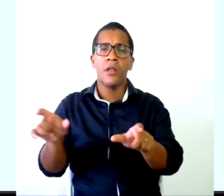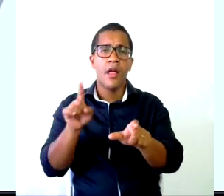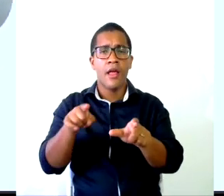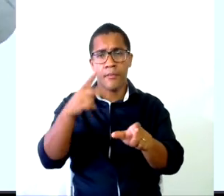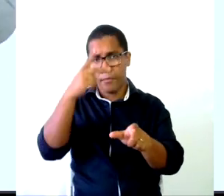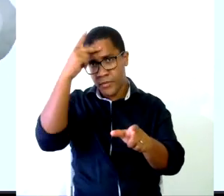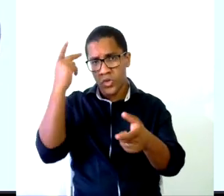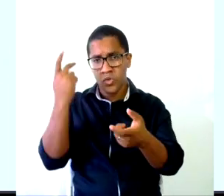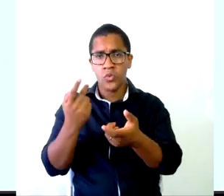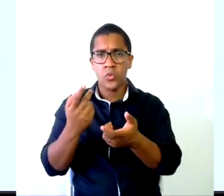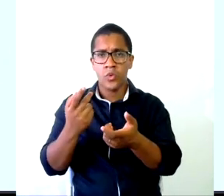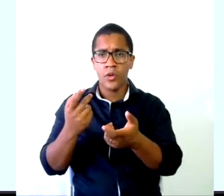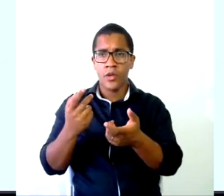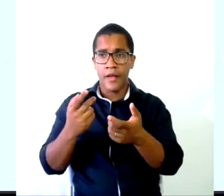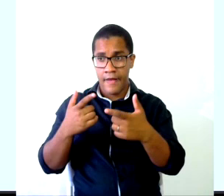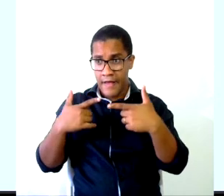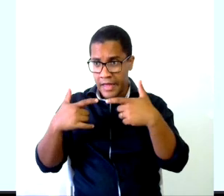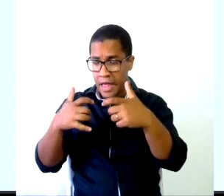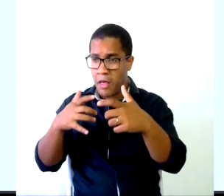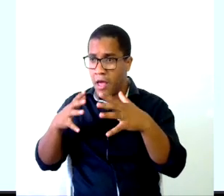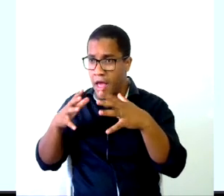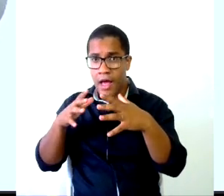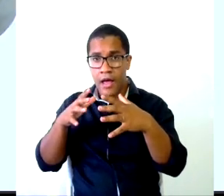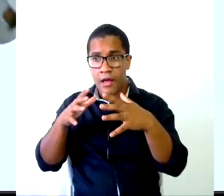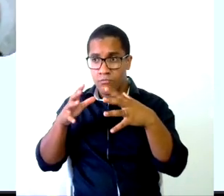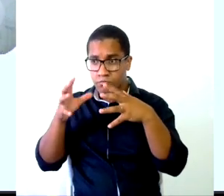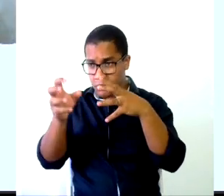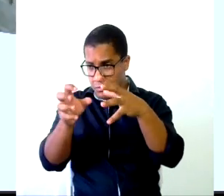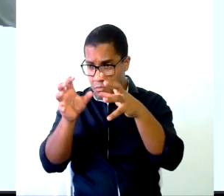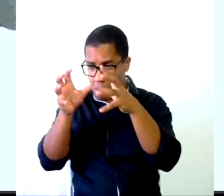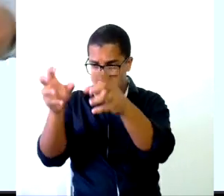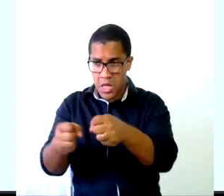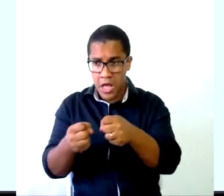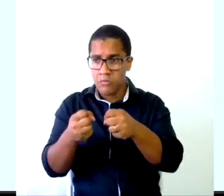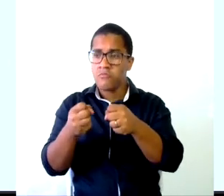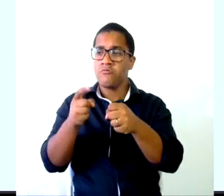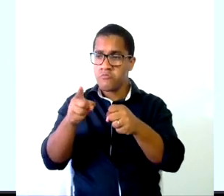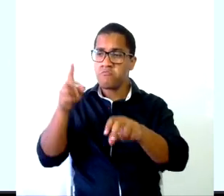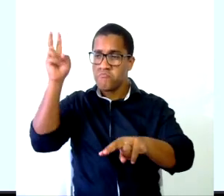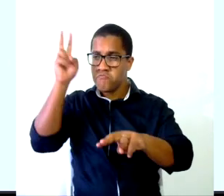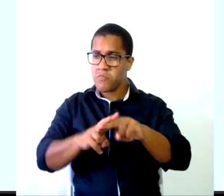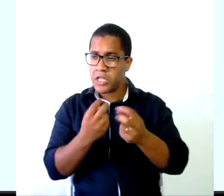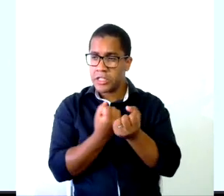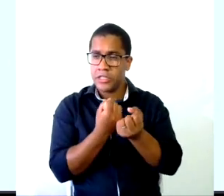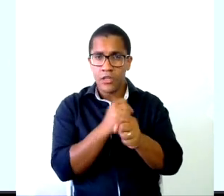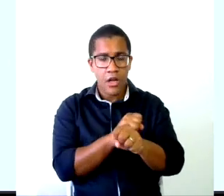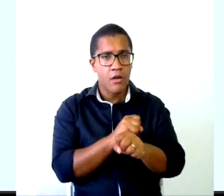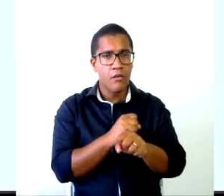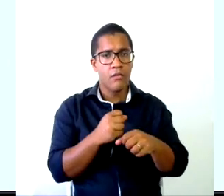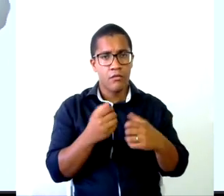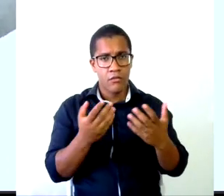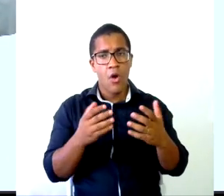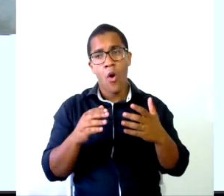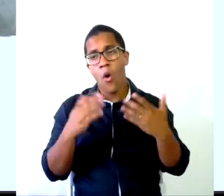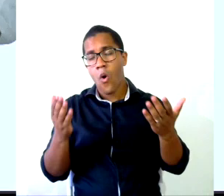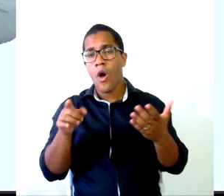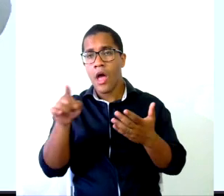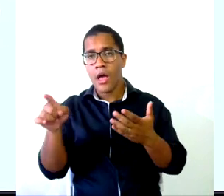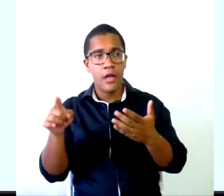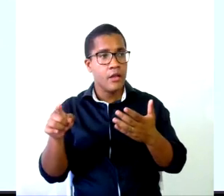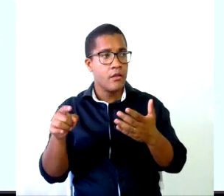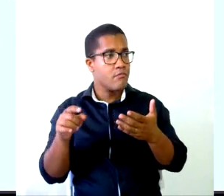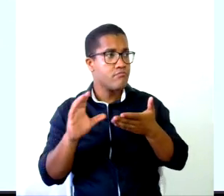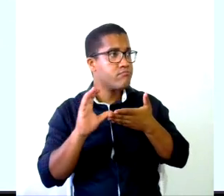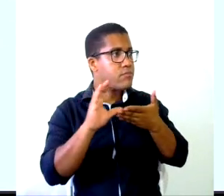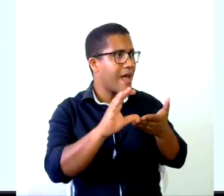os prisioneiros de guerra, escravos, na realidade, eram aqueles feitos por dívidas, não é isso? Então,